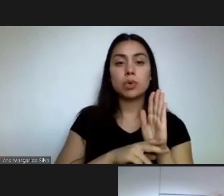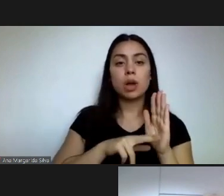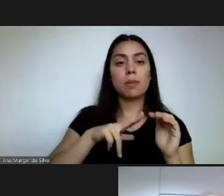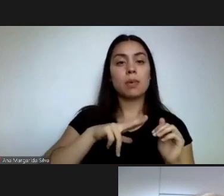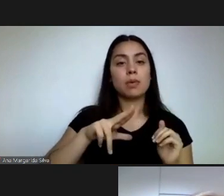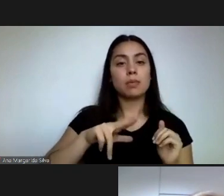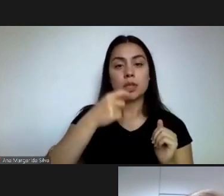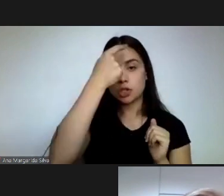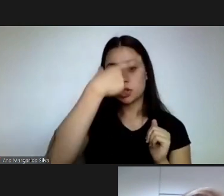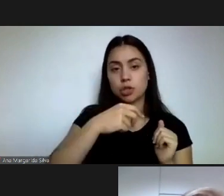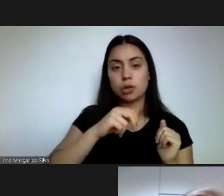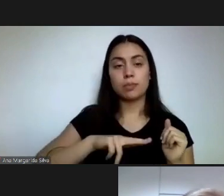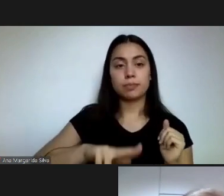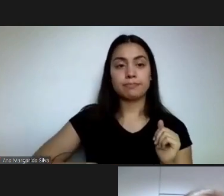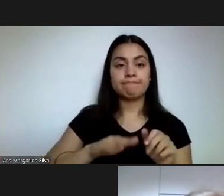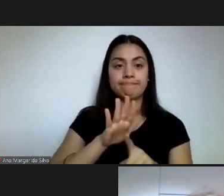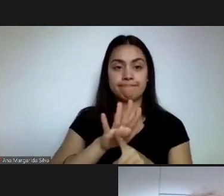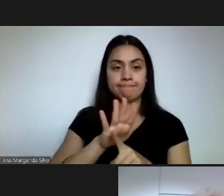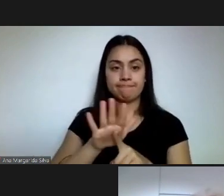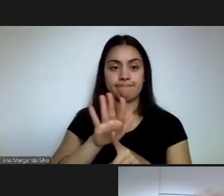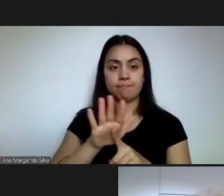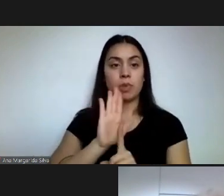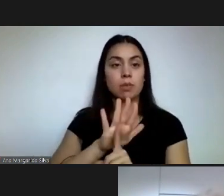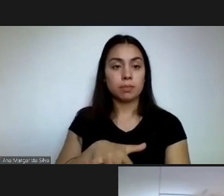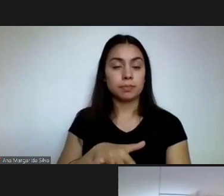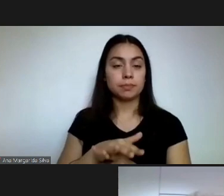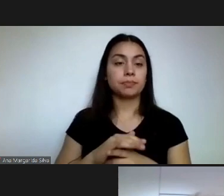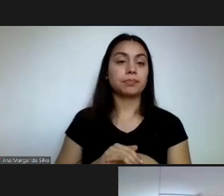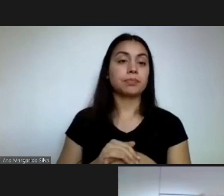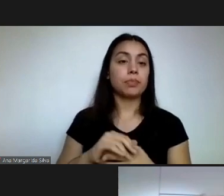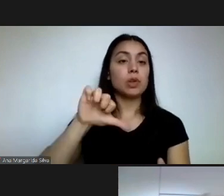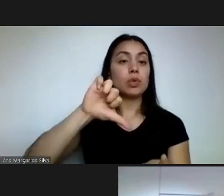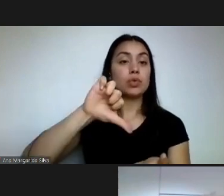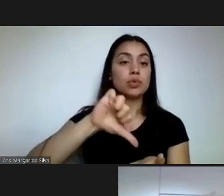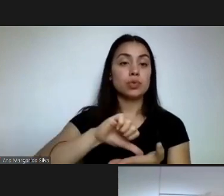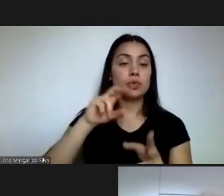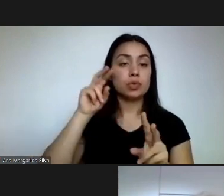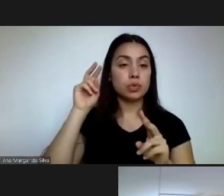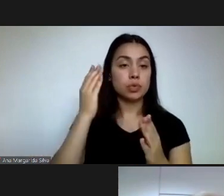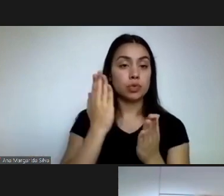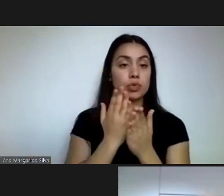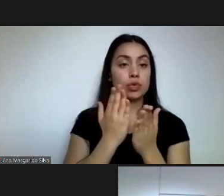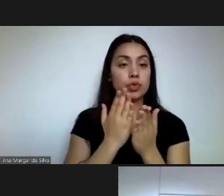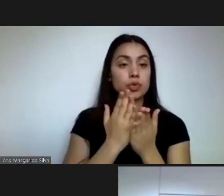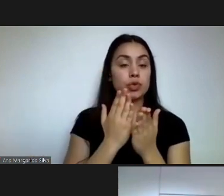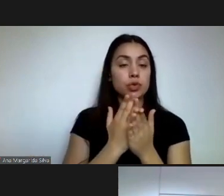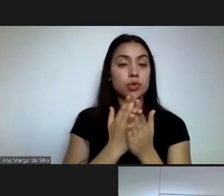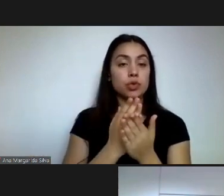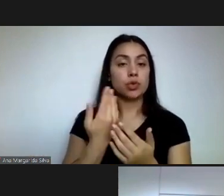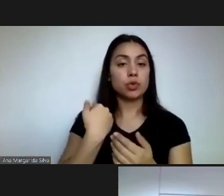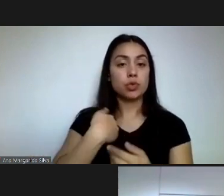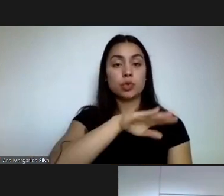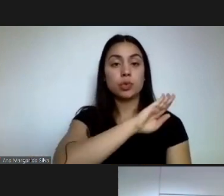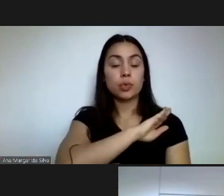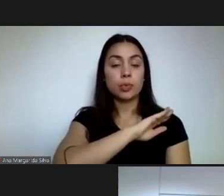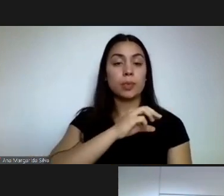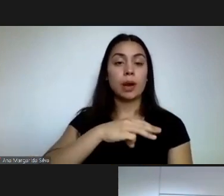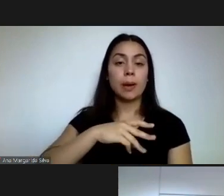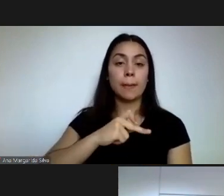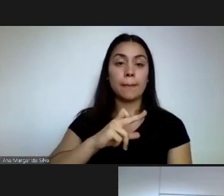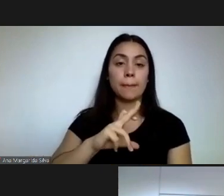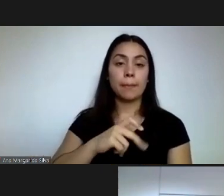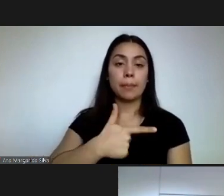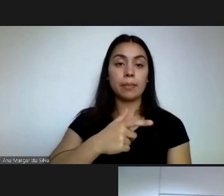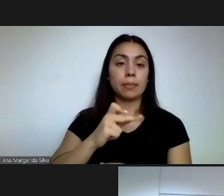representação, e há uma colega do Centro de Estudos Sociais da Universidade de Coimbra que tem trabalhado sobre isso, a Marta Araújo,